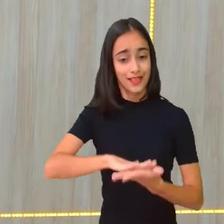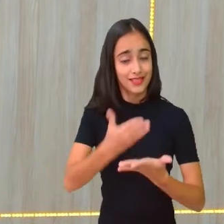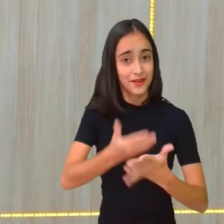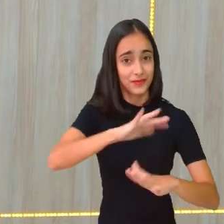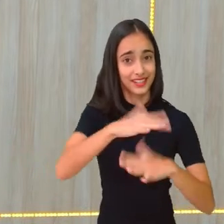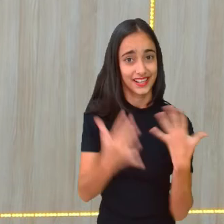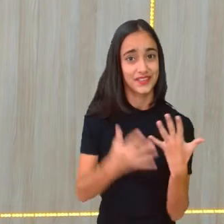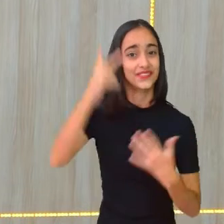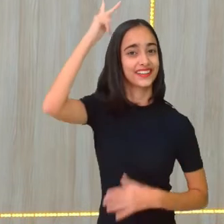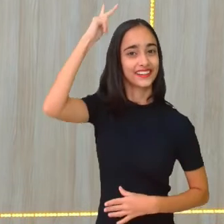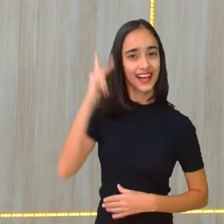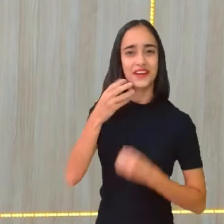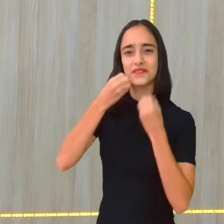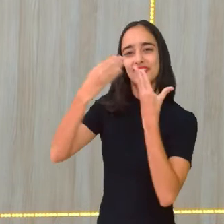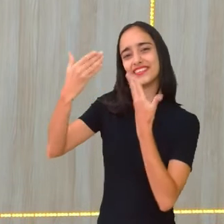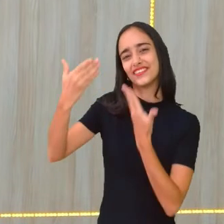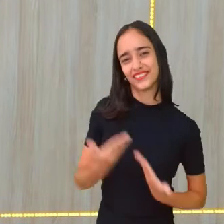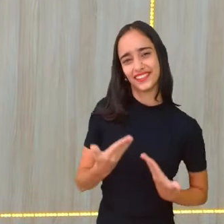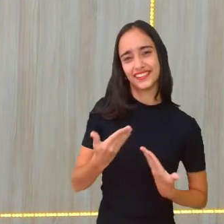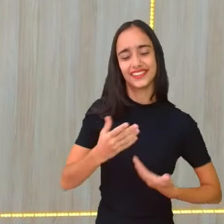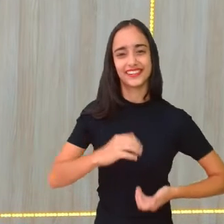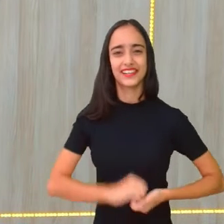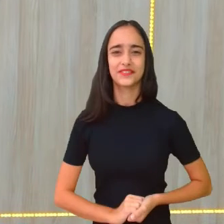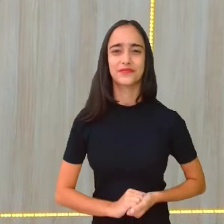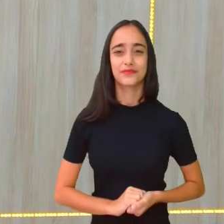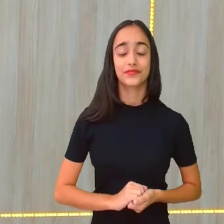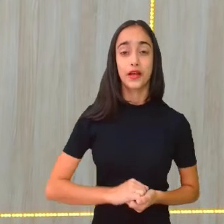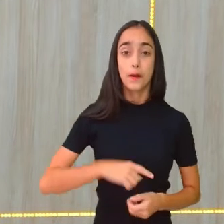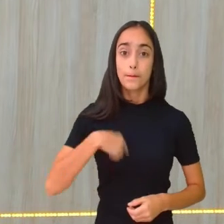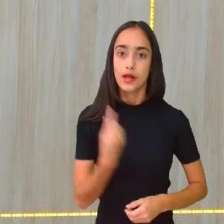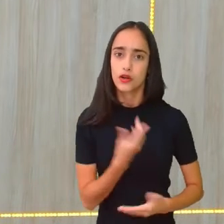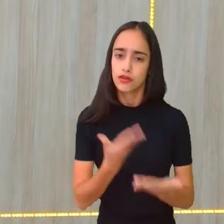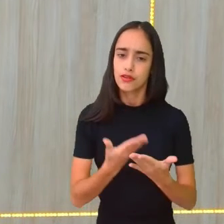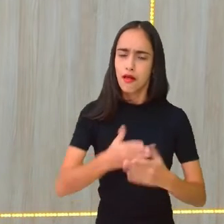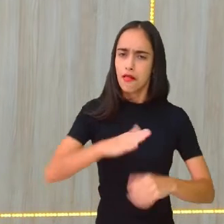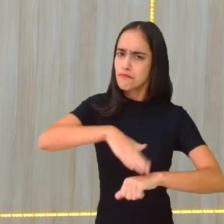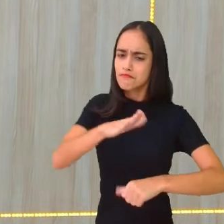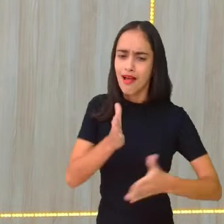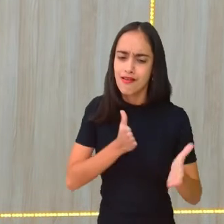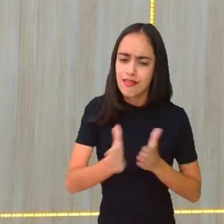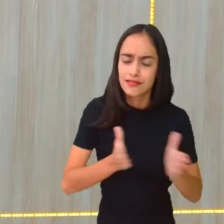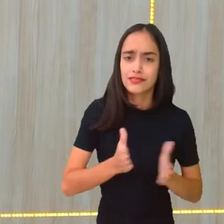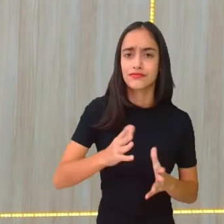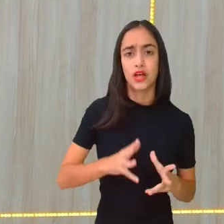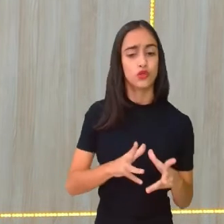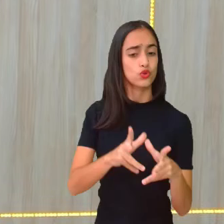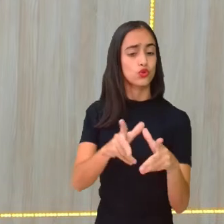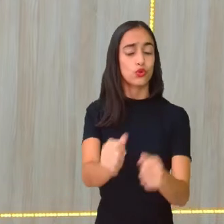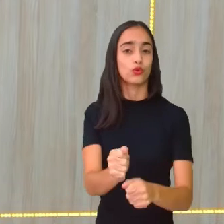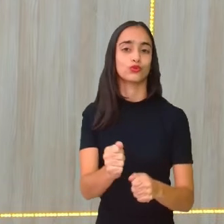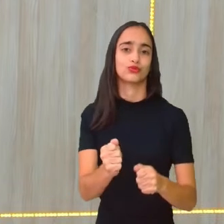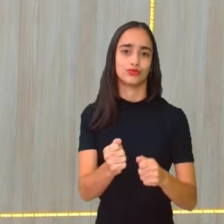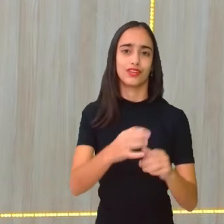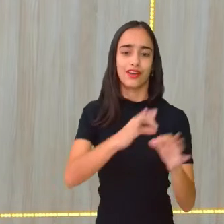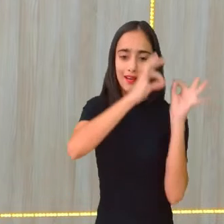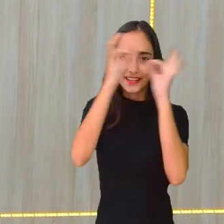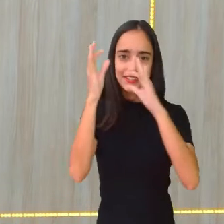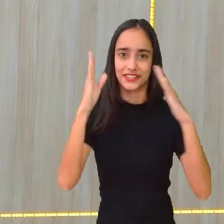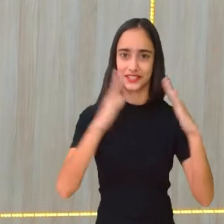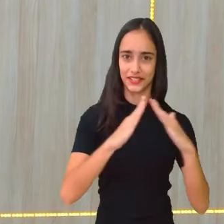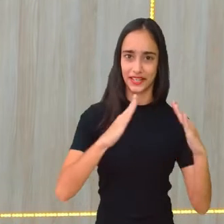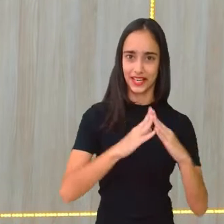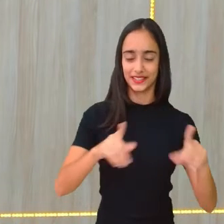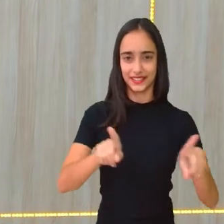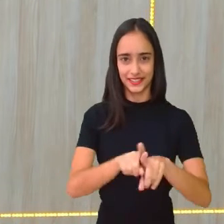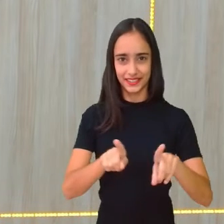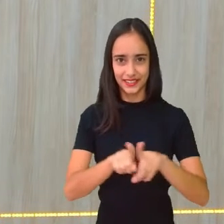a Karen. Seja muito bem-vinda, Karen. Ela vai tornar essa aula muito mais acessível a todo mundo que está aí em casa. E me acompanhando, eu